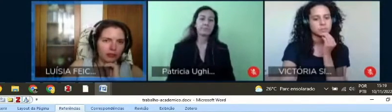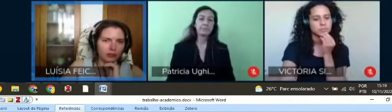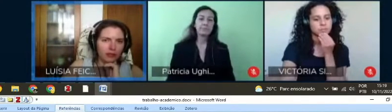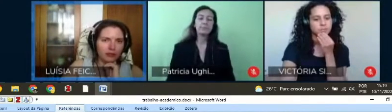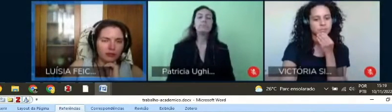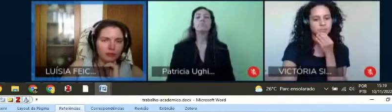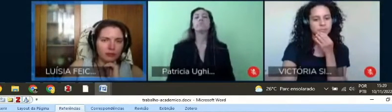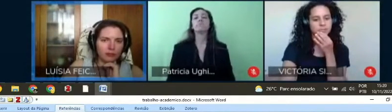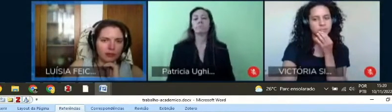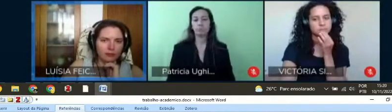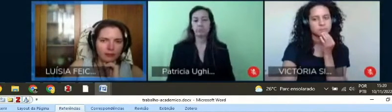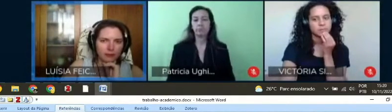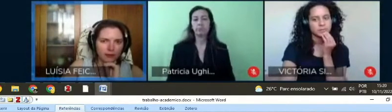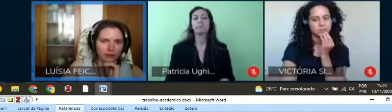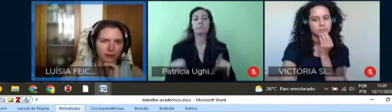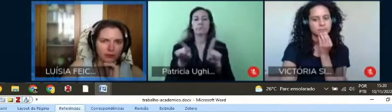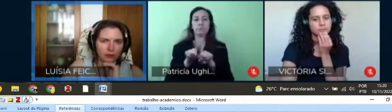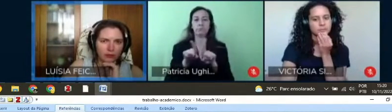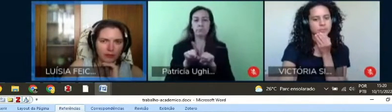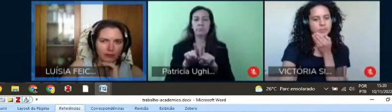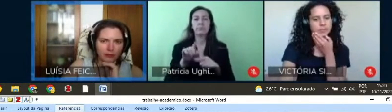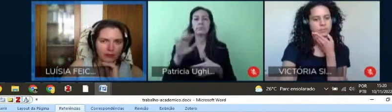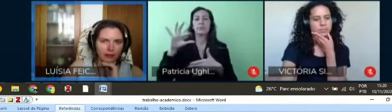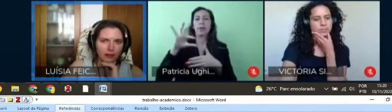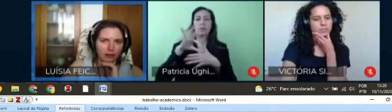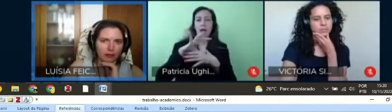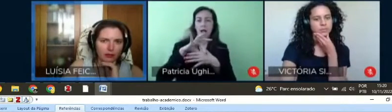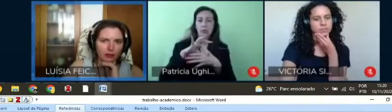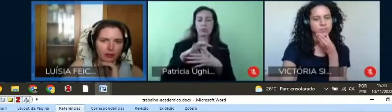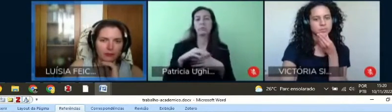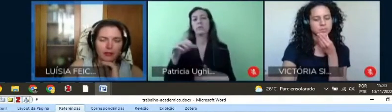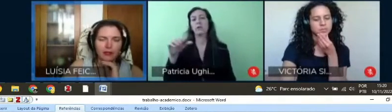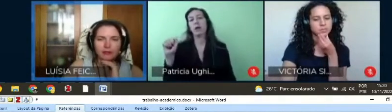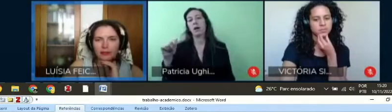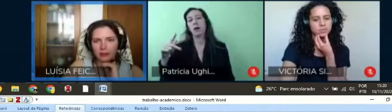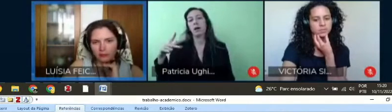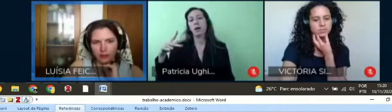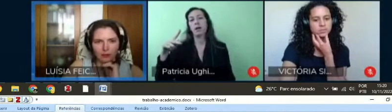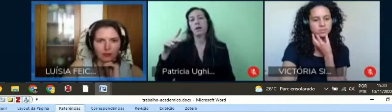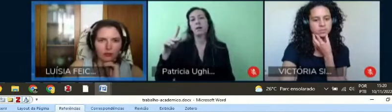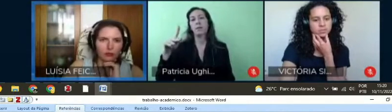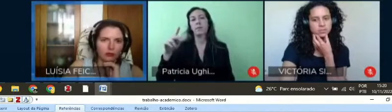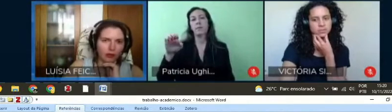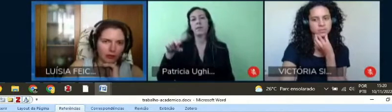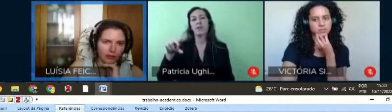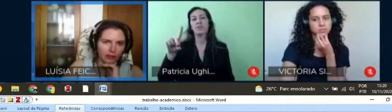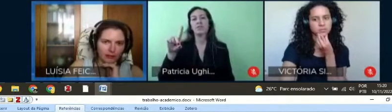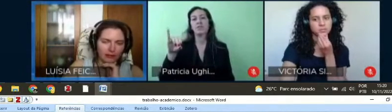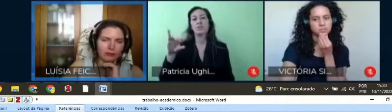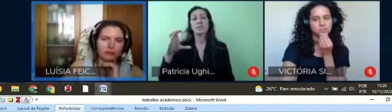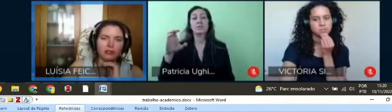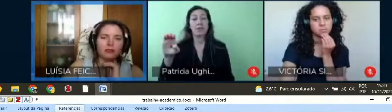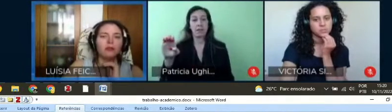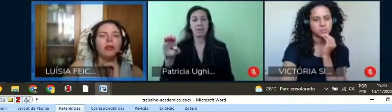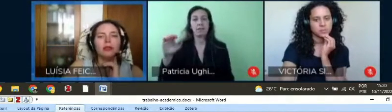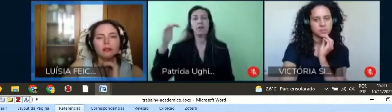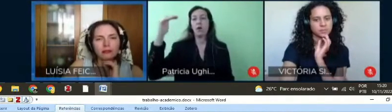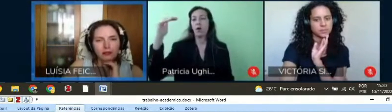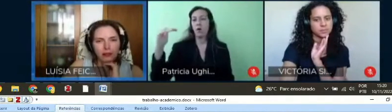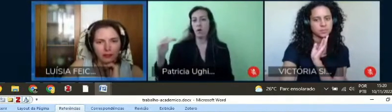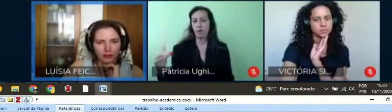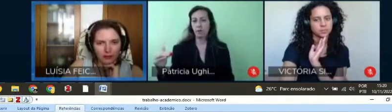E a lógica do anexo, da mesma lógica do apêndice, né, que é a ordem que aparece lá no final é de acordo com a ordem que é citada no